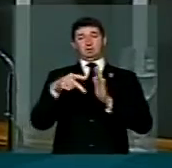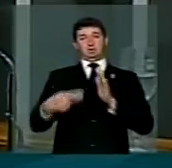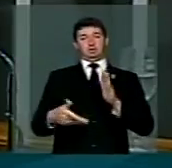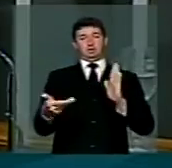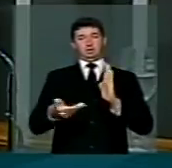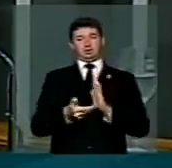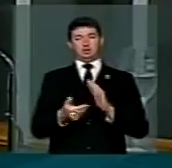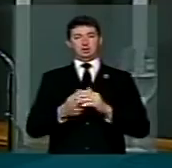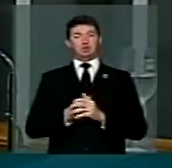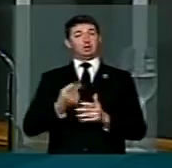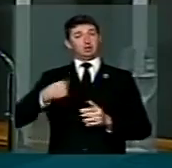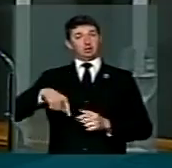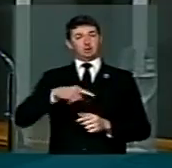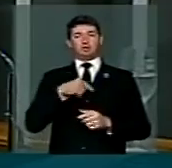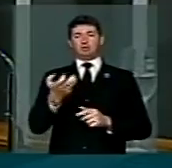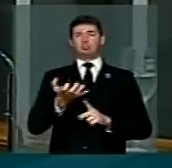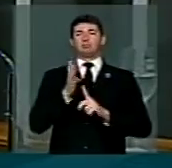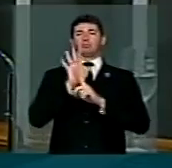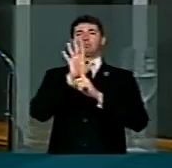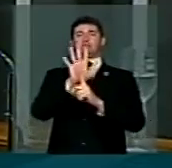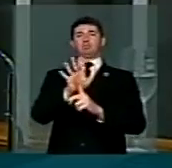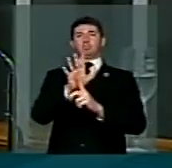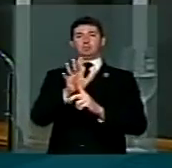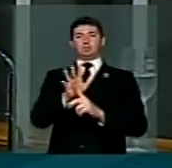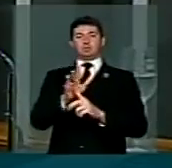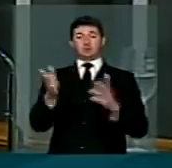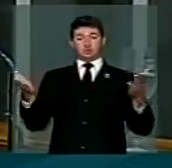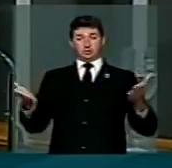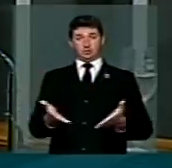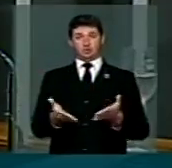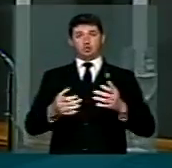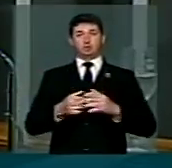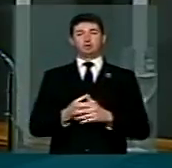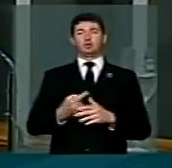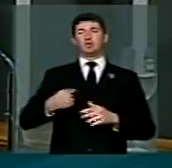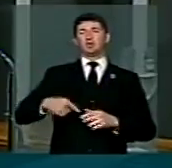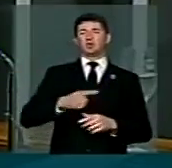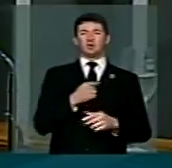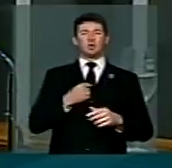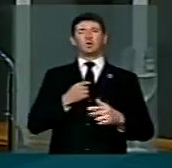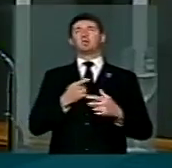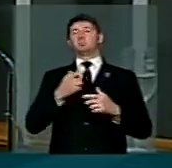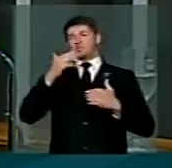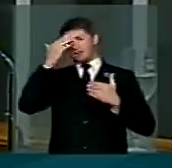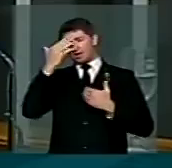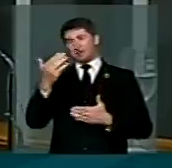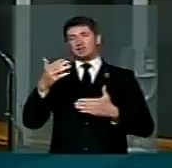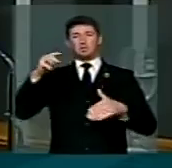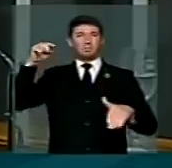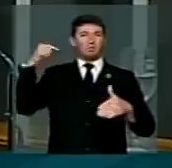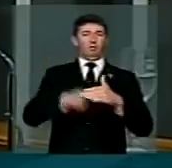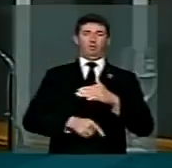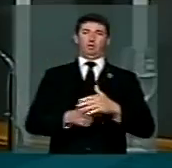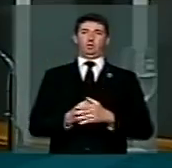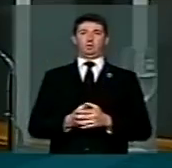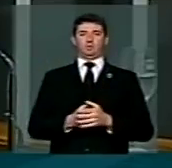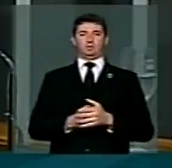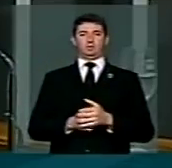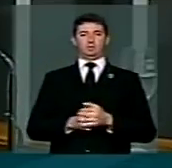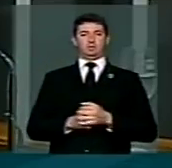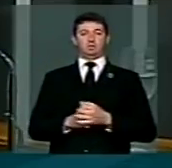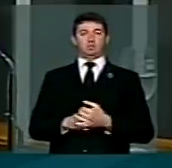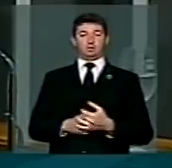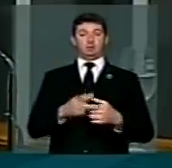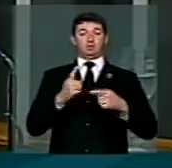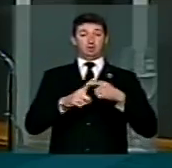aos quais queremos expressar neste momento nosso mais profundo agradecimento, porque sem